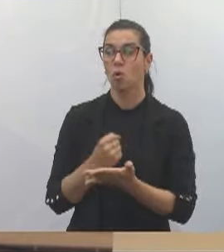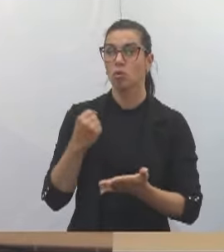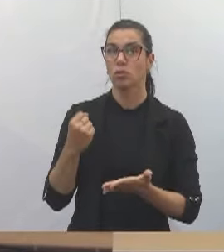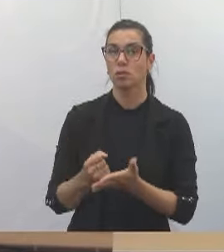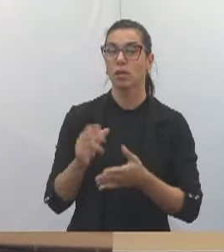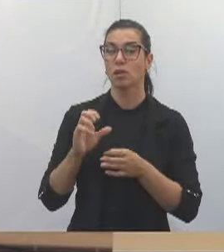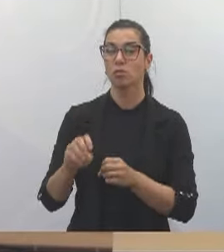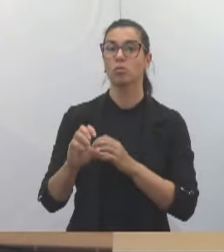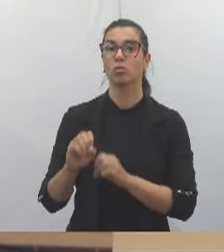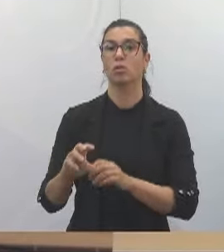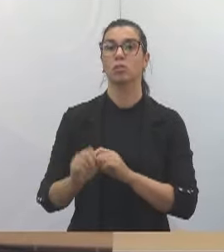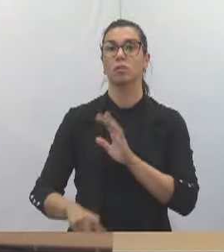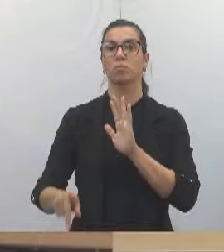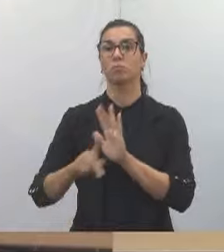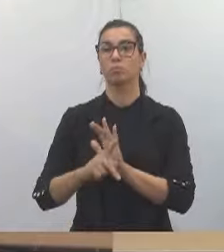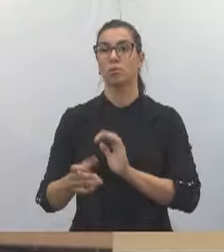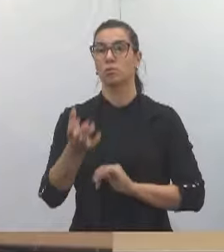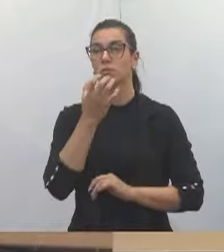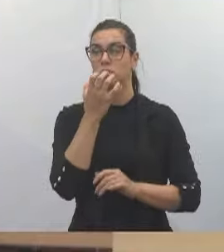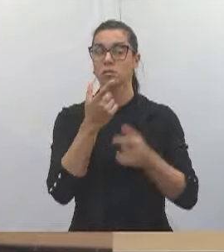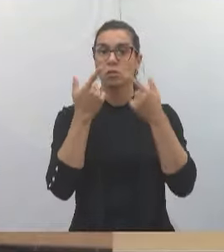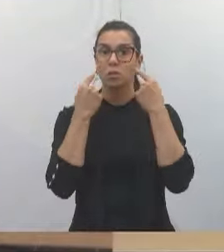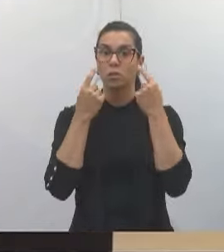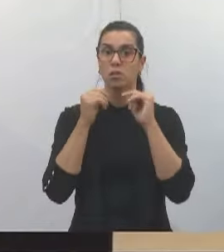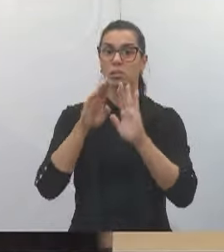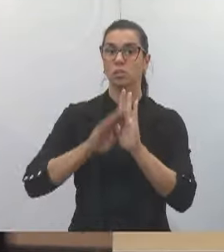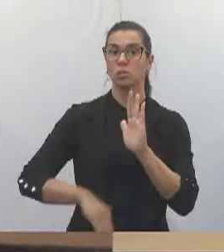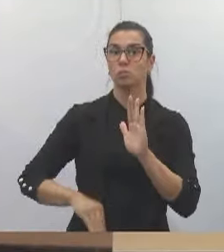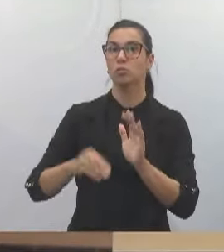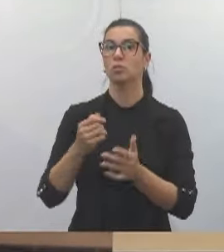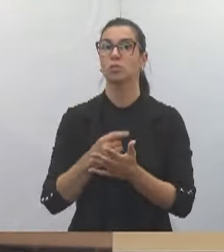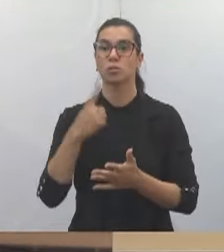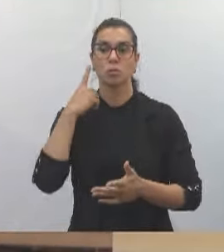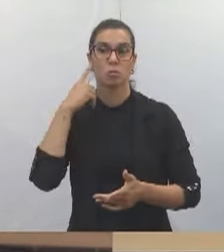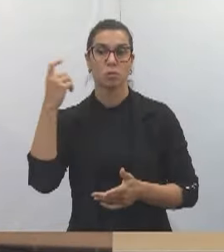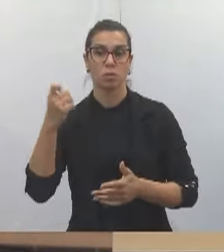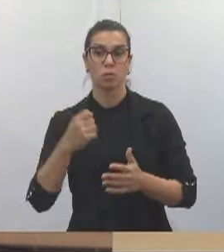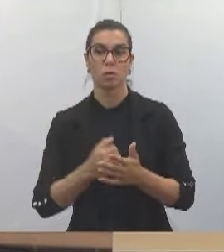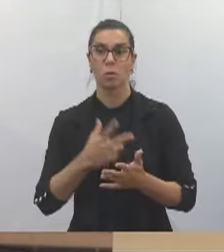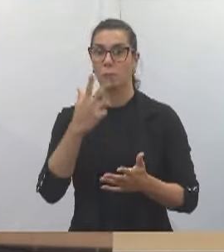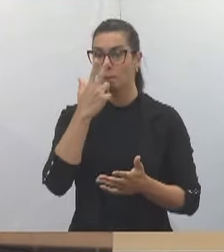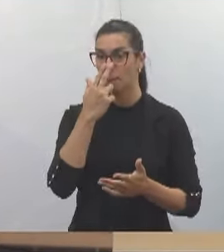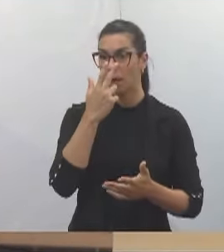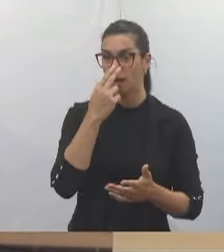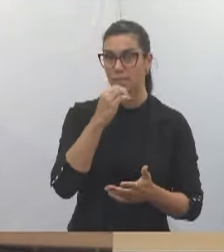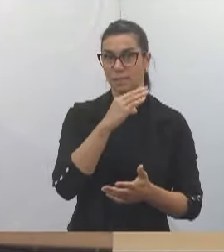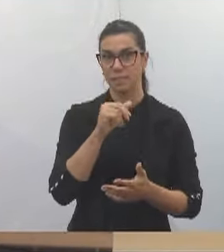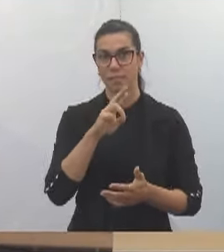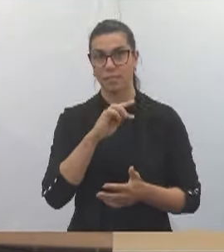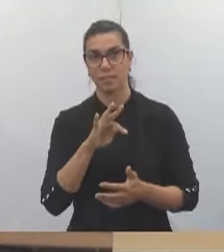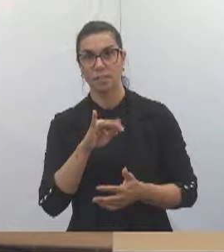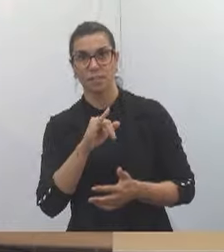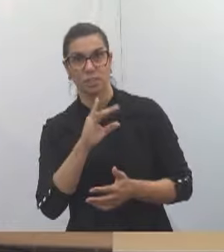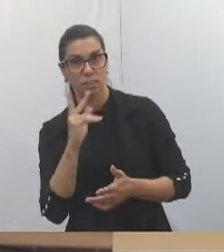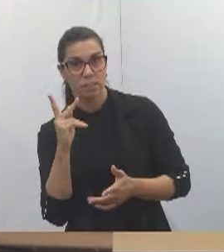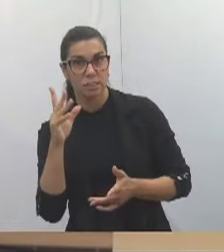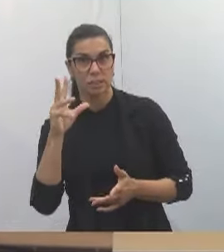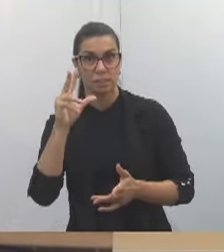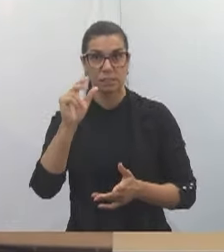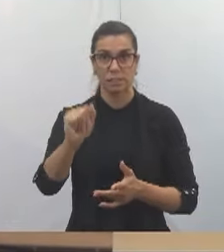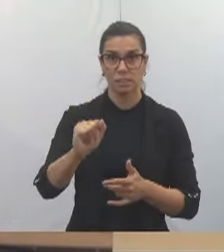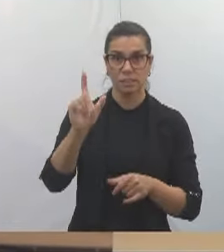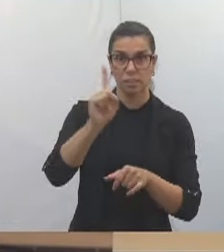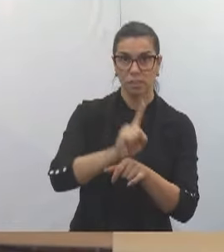fazer treinamentos para minimizar o barulho excessivo? Parece cartilha do bom tutor. Não, senhor prefeito,